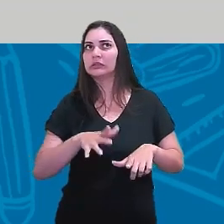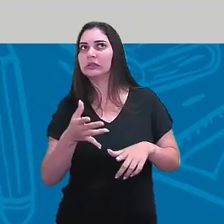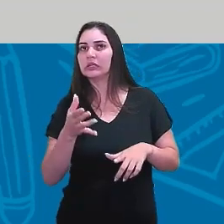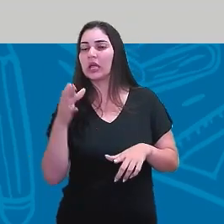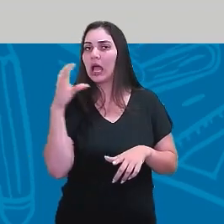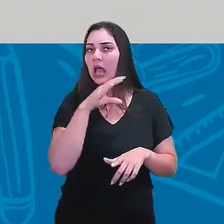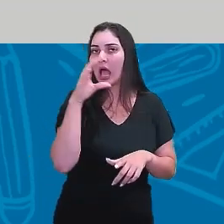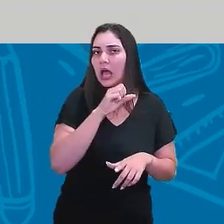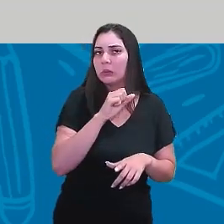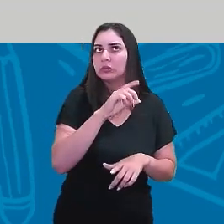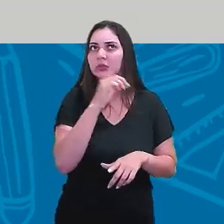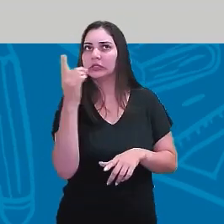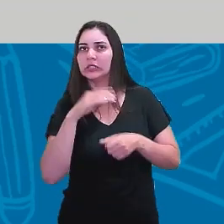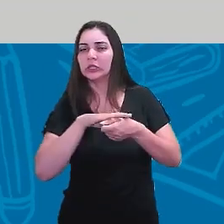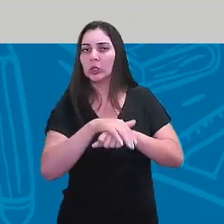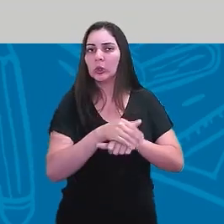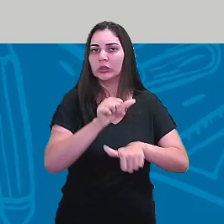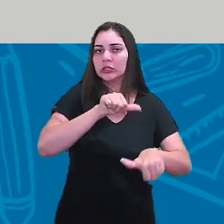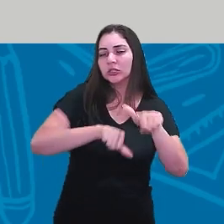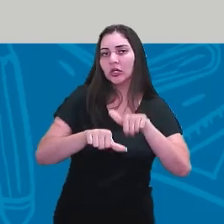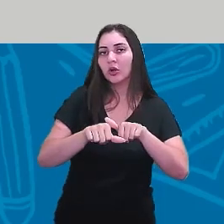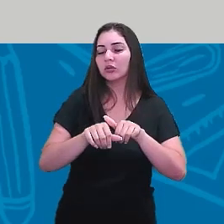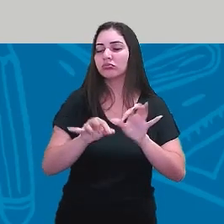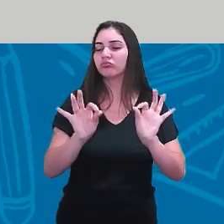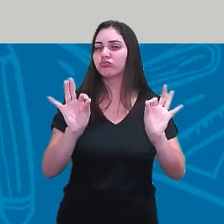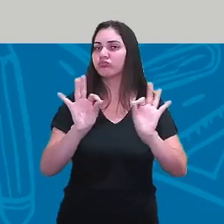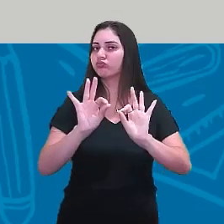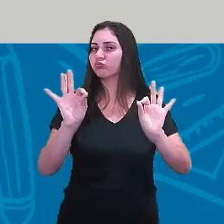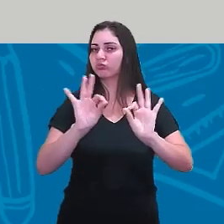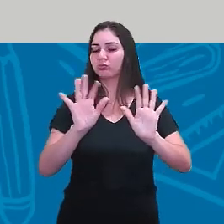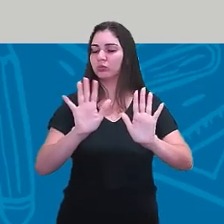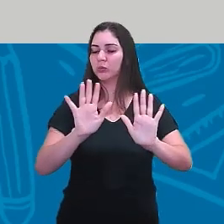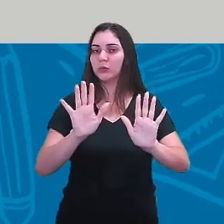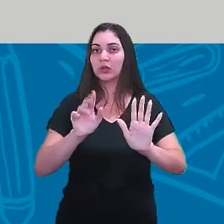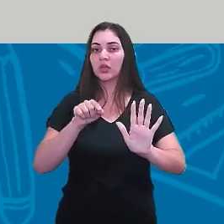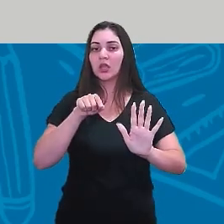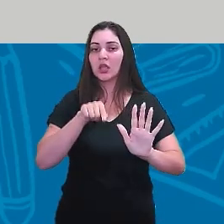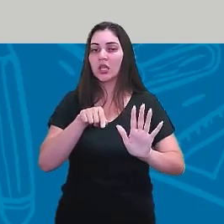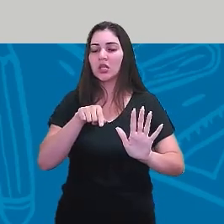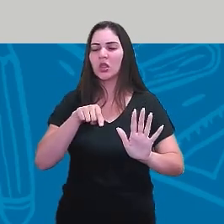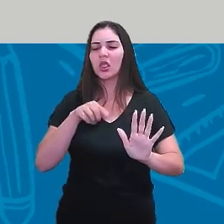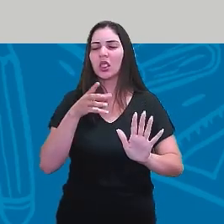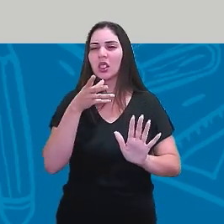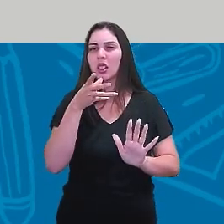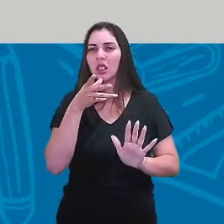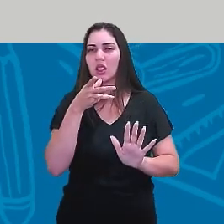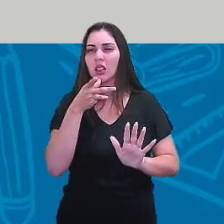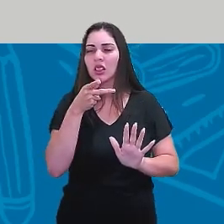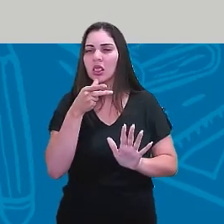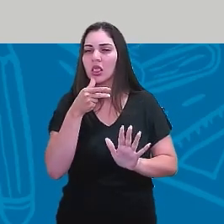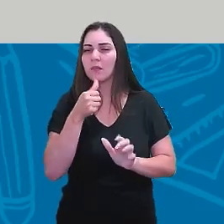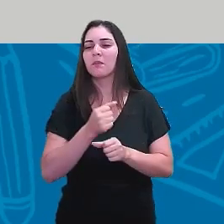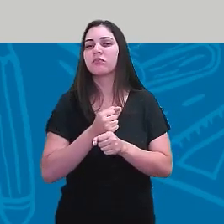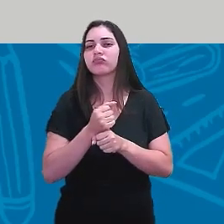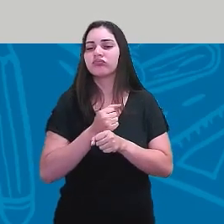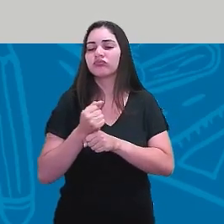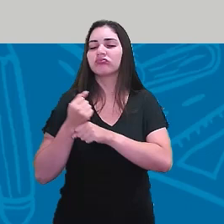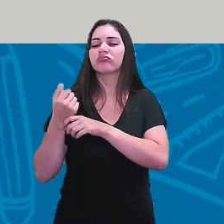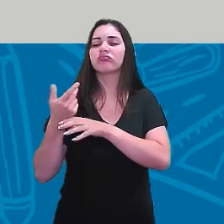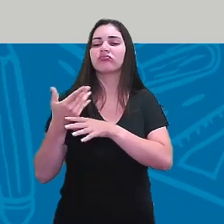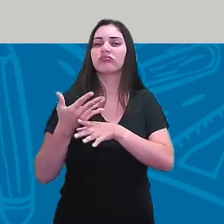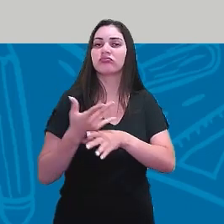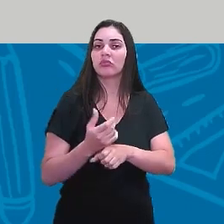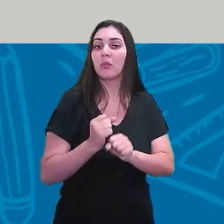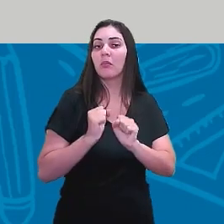Se modifica? Se forma do dia para a noite? Não, não. Isso custa muito tempo, tá certo? Para